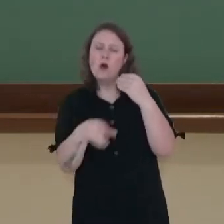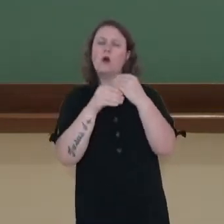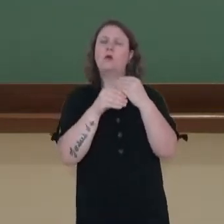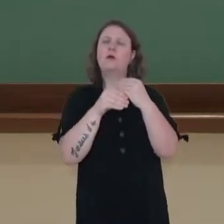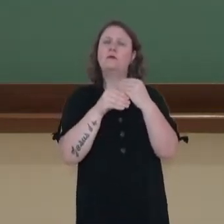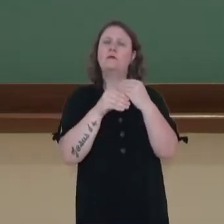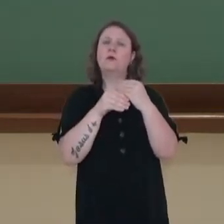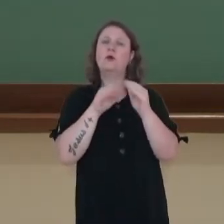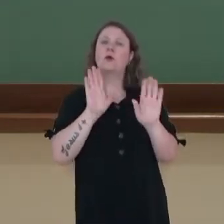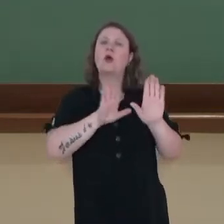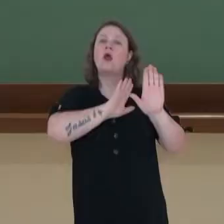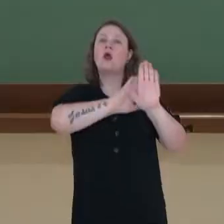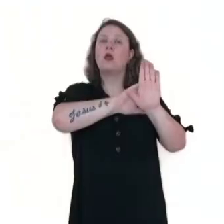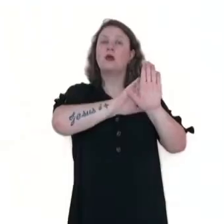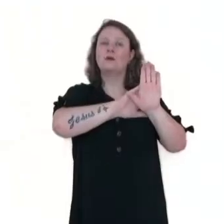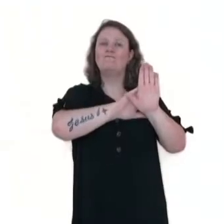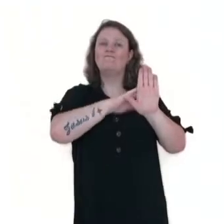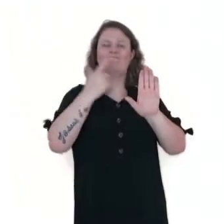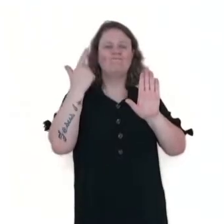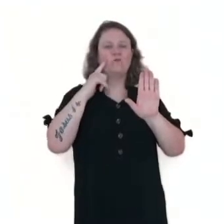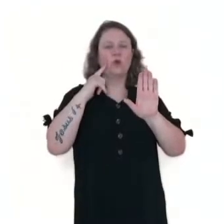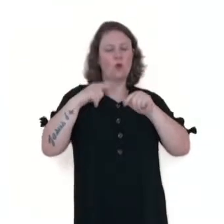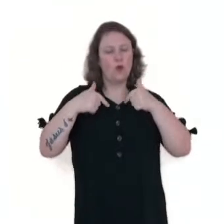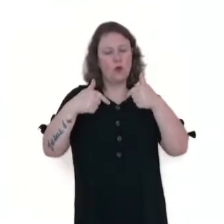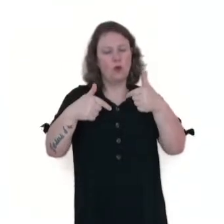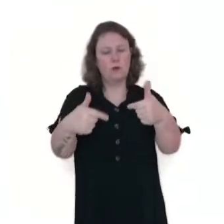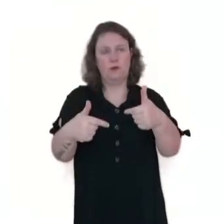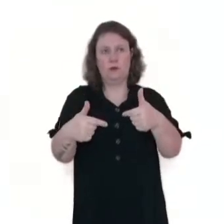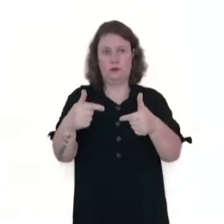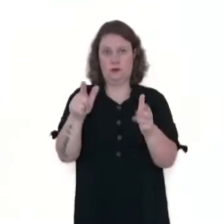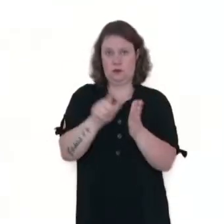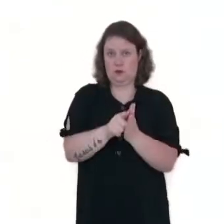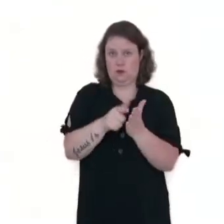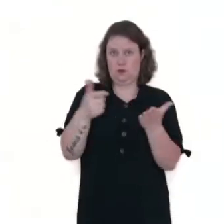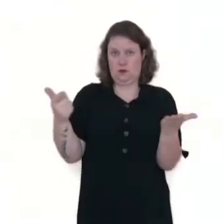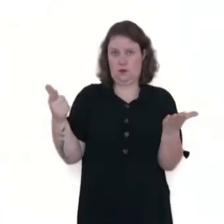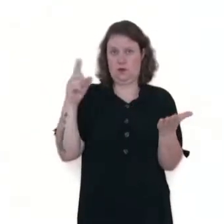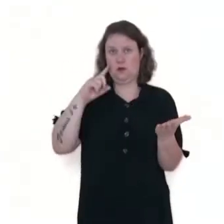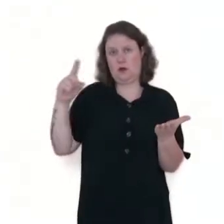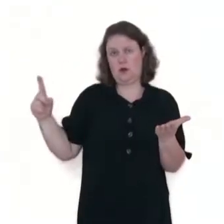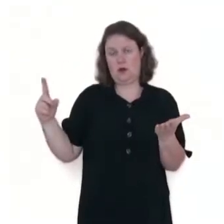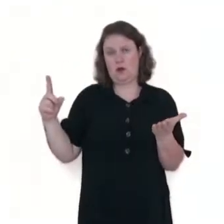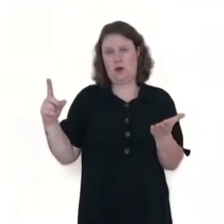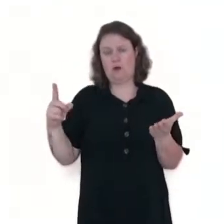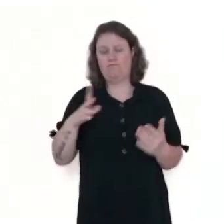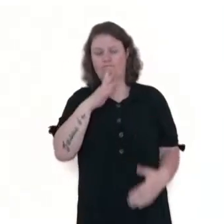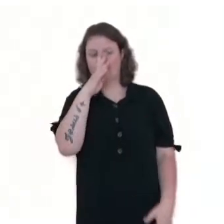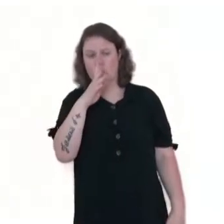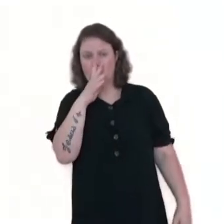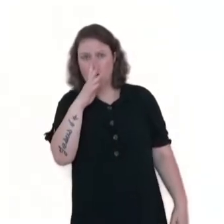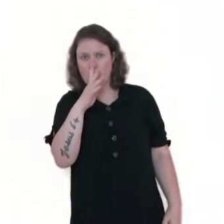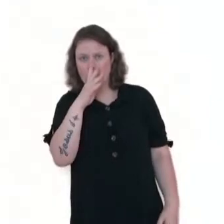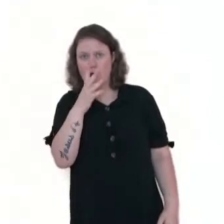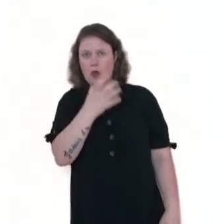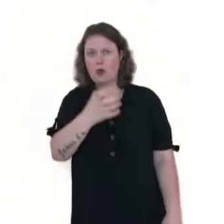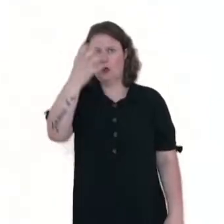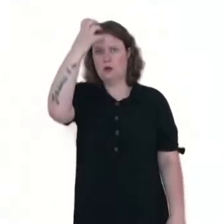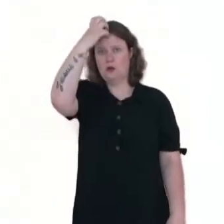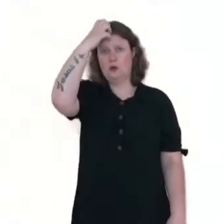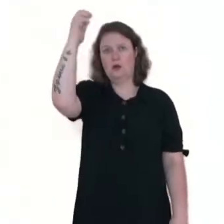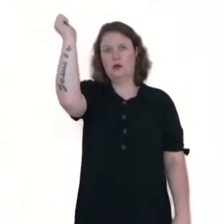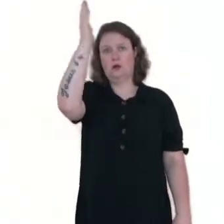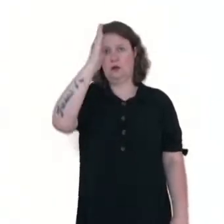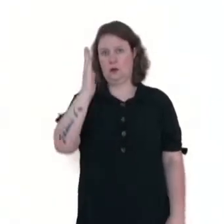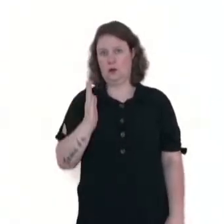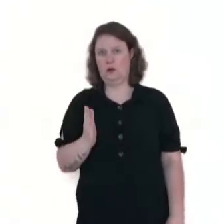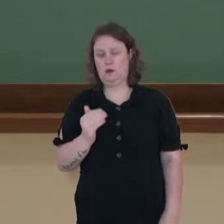ideias? E aqui a capa do jornal A República, que era um jornal crítico à monarquia brasileira. Então, a partir do